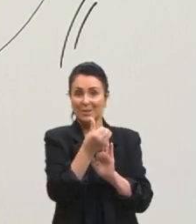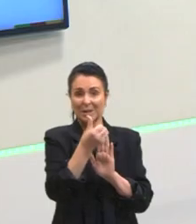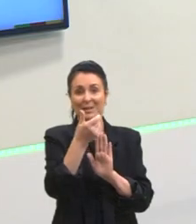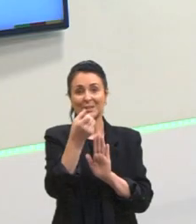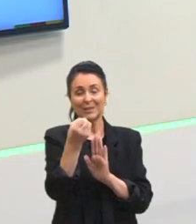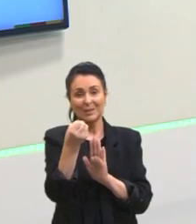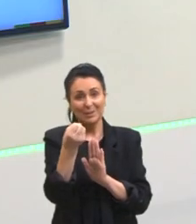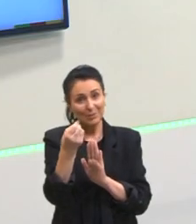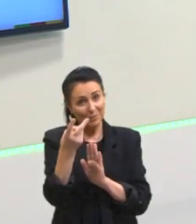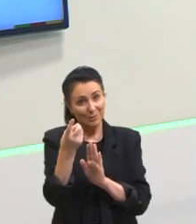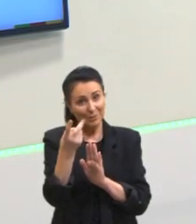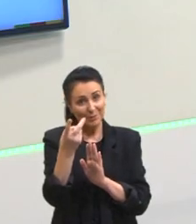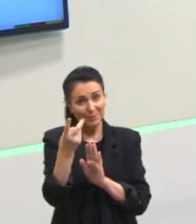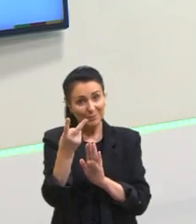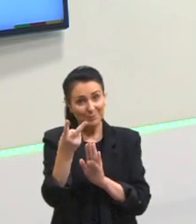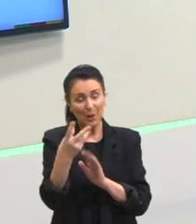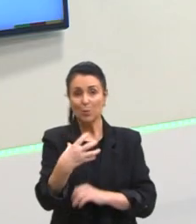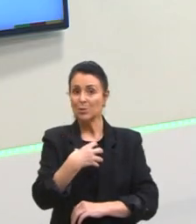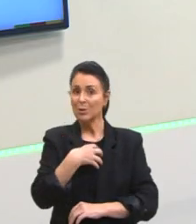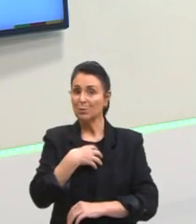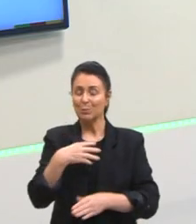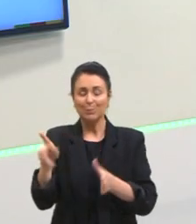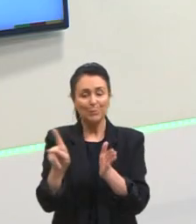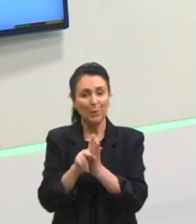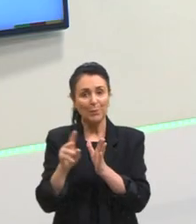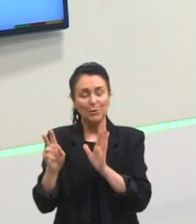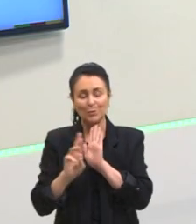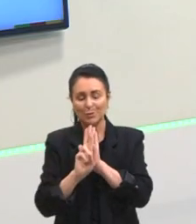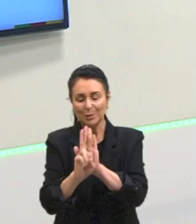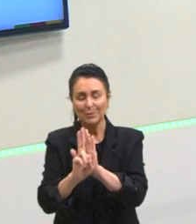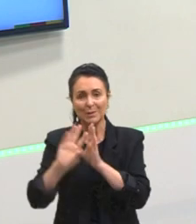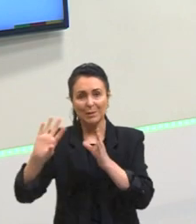conjunto. É importante a gente sempre ter